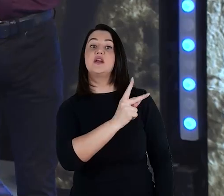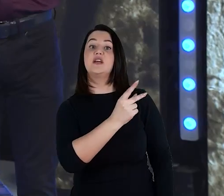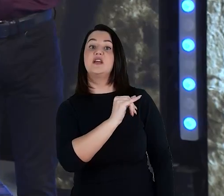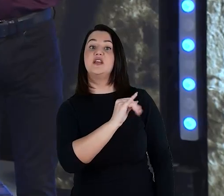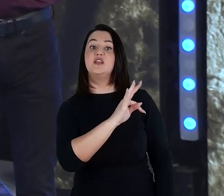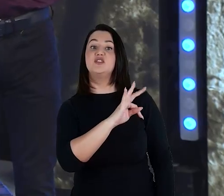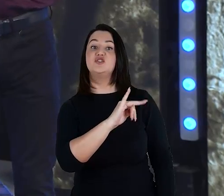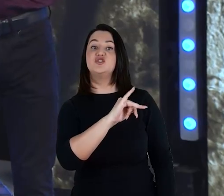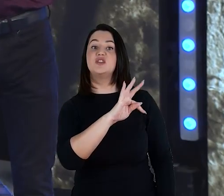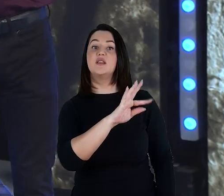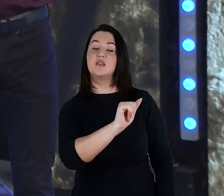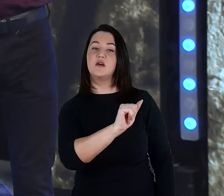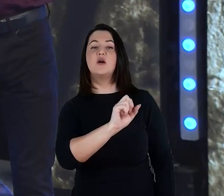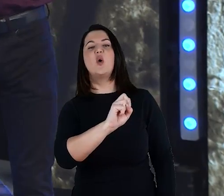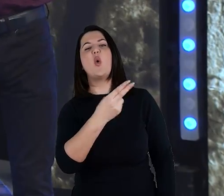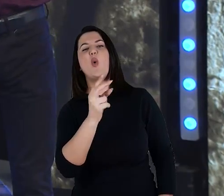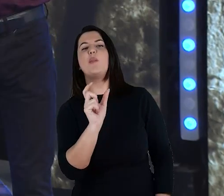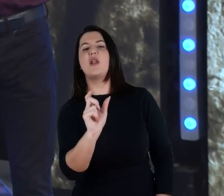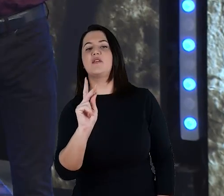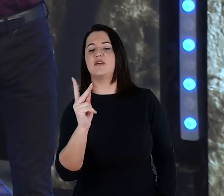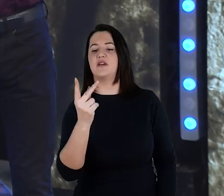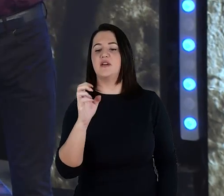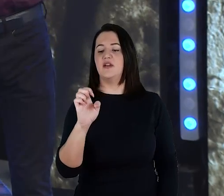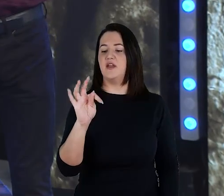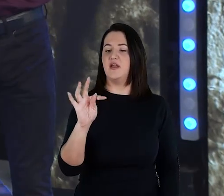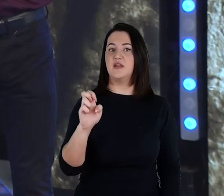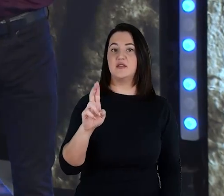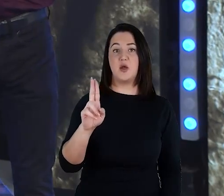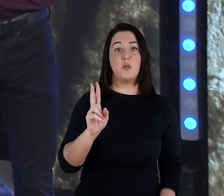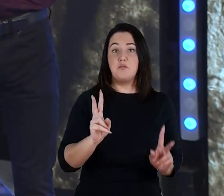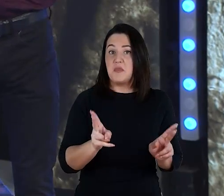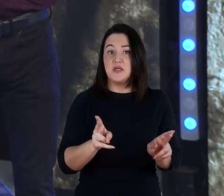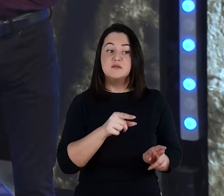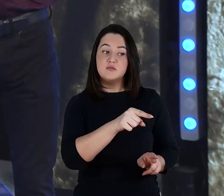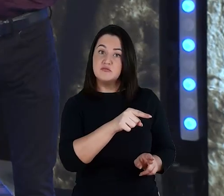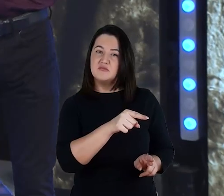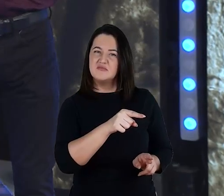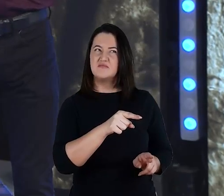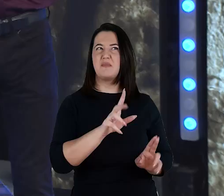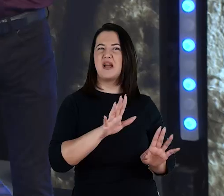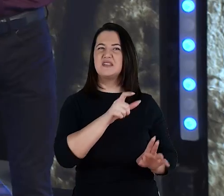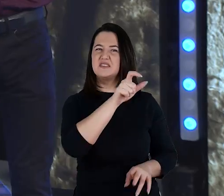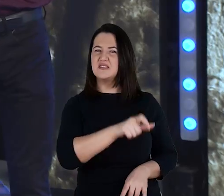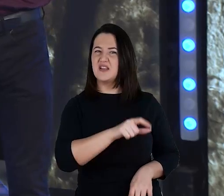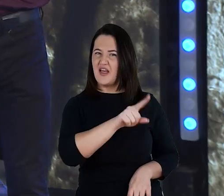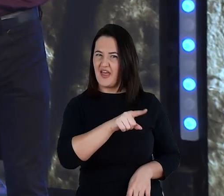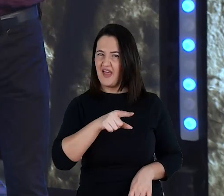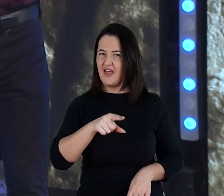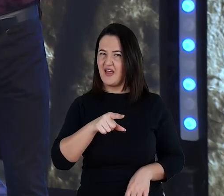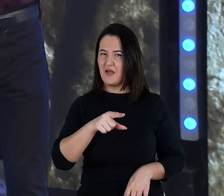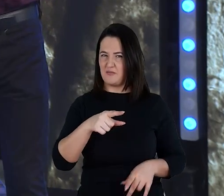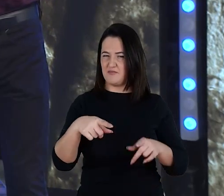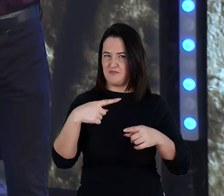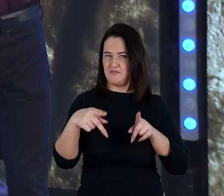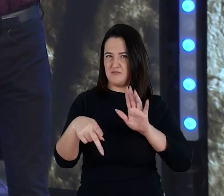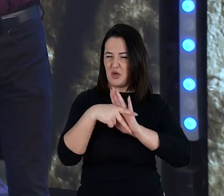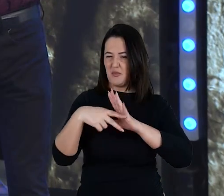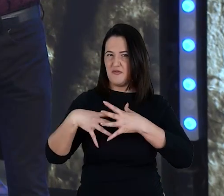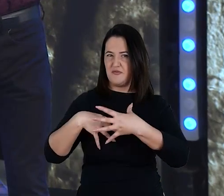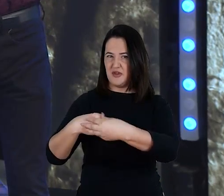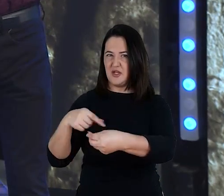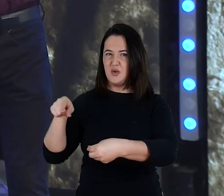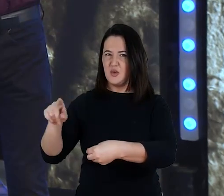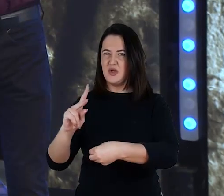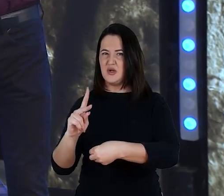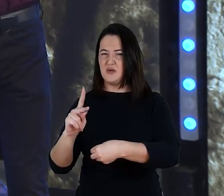mesma palavra. Será que esse hitita de Urias seria o mesmo do grande império? De qualquer modo, você vê que a enciclopédia se